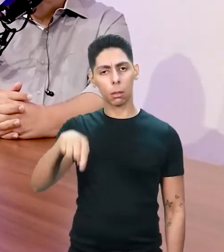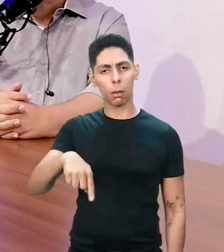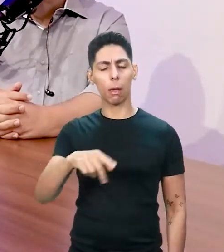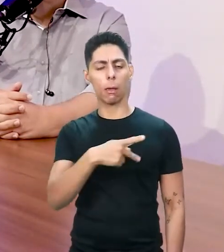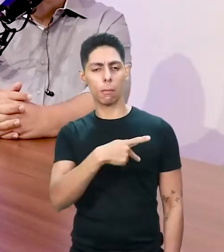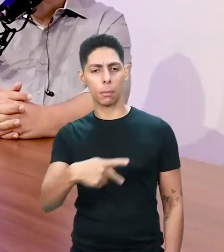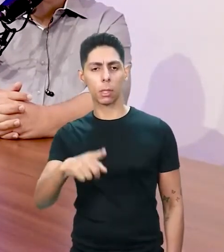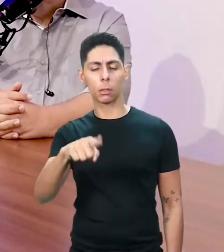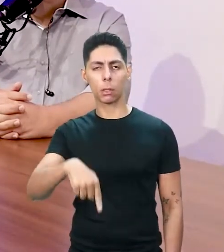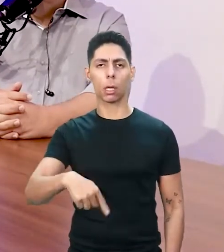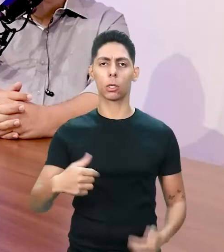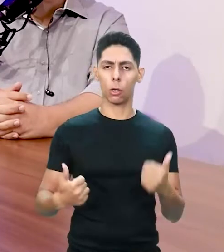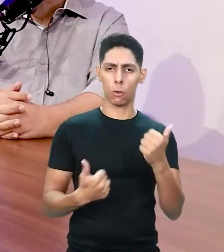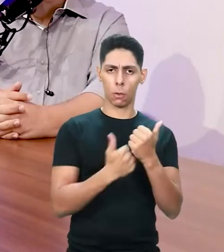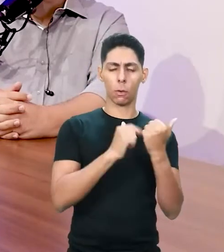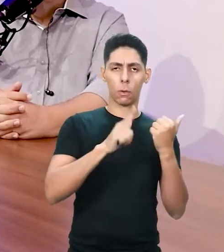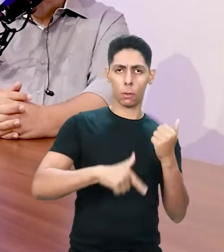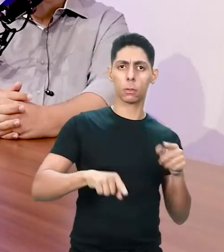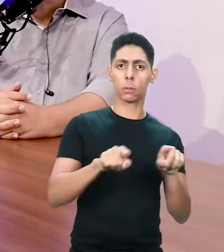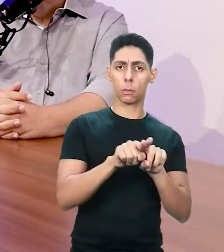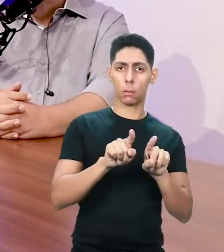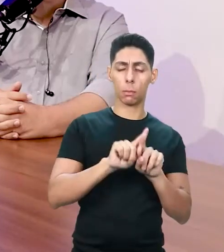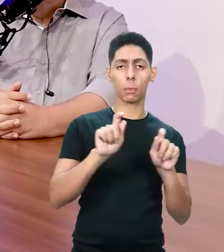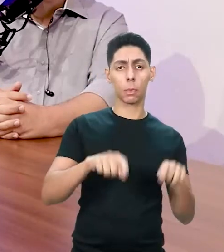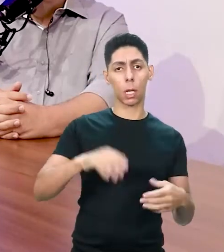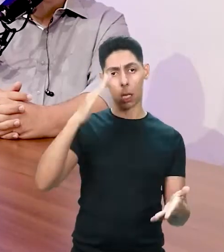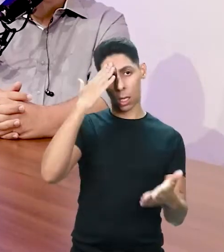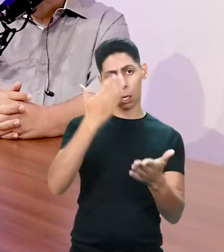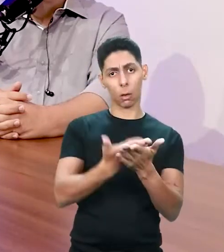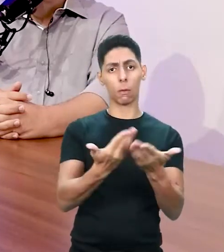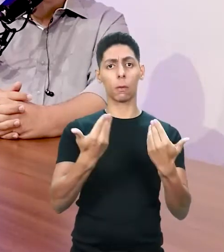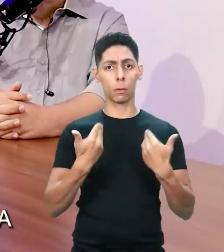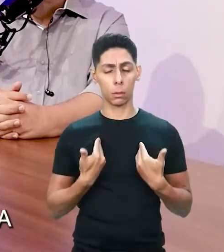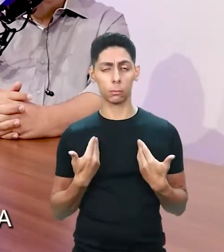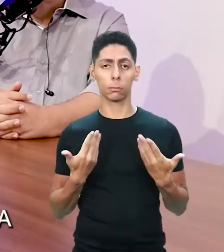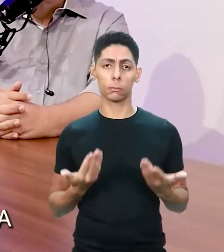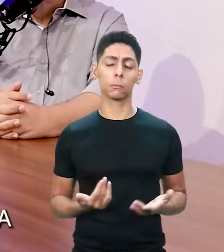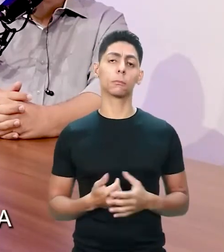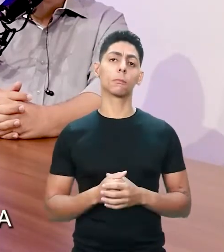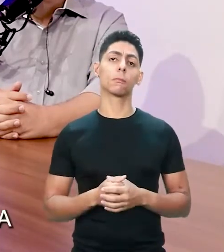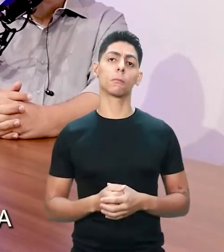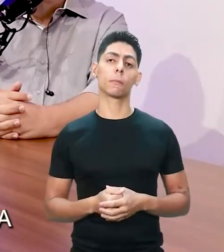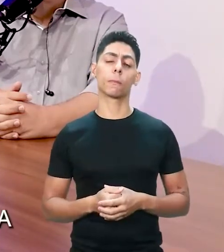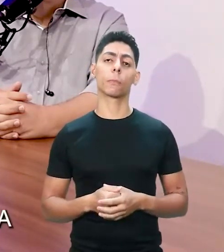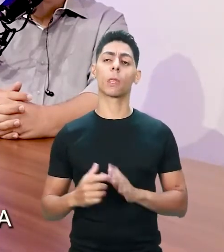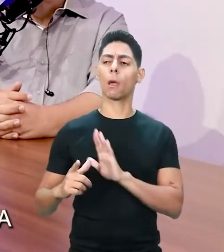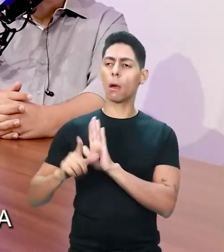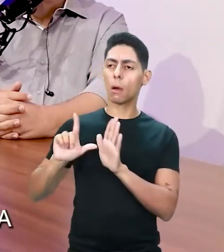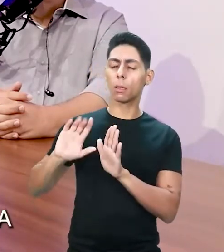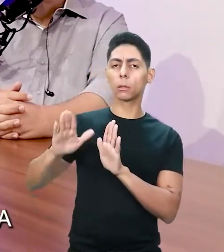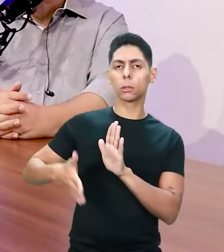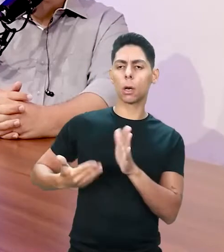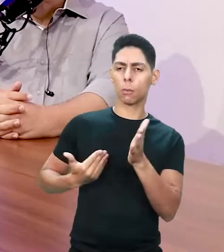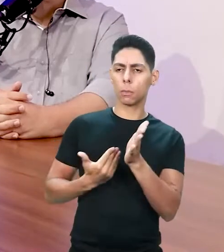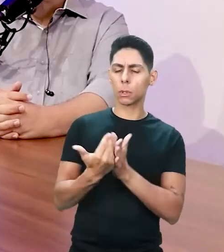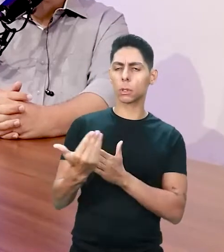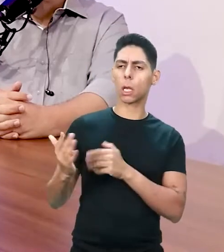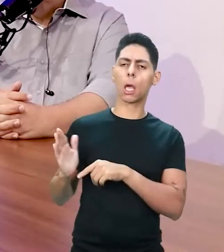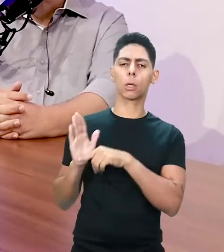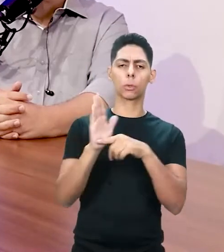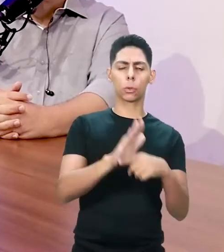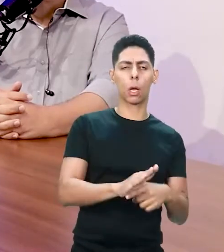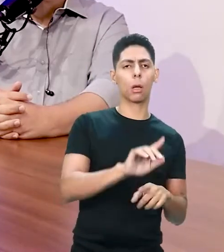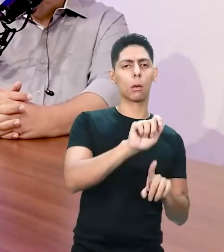Carlos Ferrari, vice-presidente da ULAC, pela confiança que depositaram em mim. Eu já tinha começado a colaborar com a ULAC em